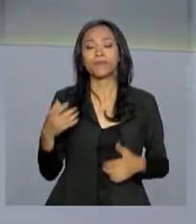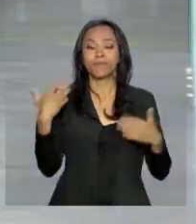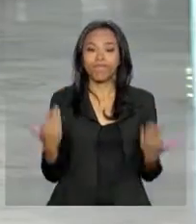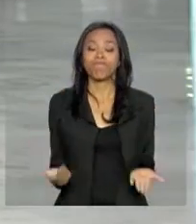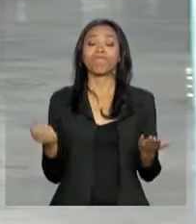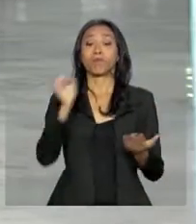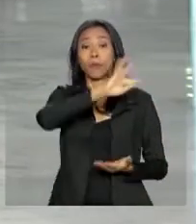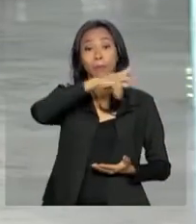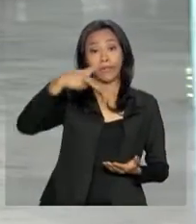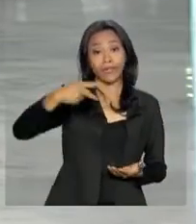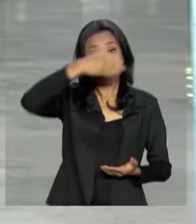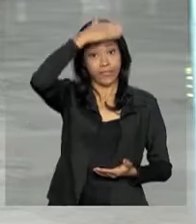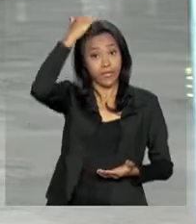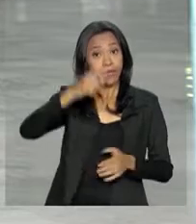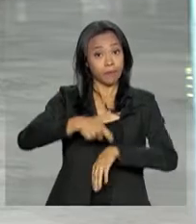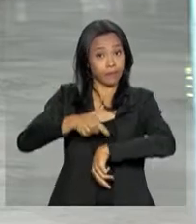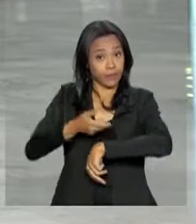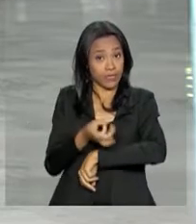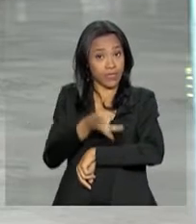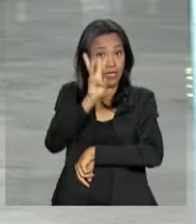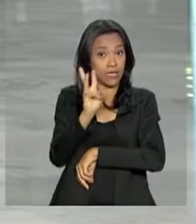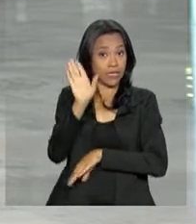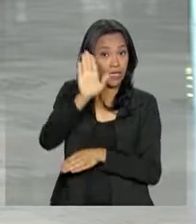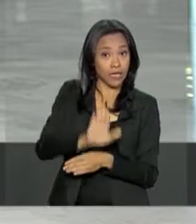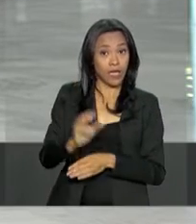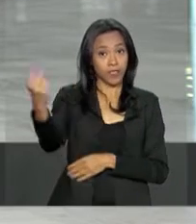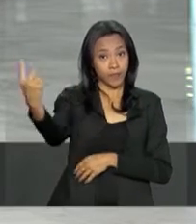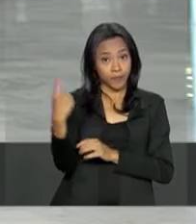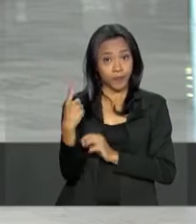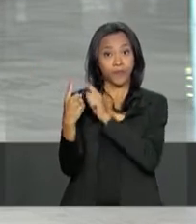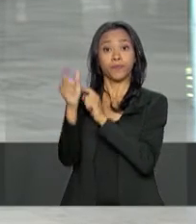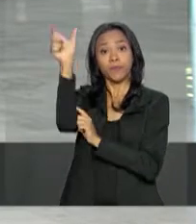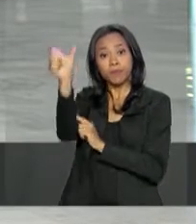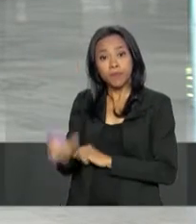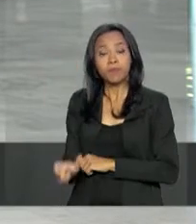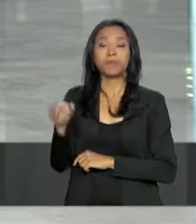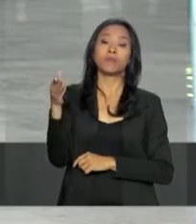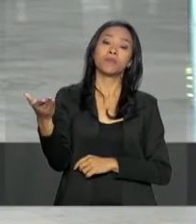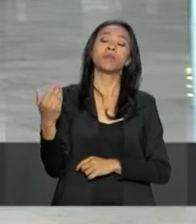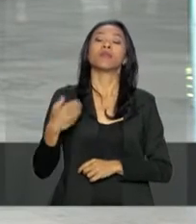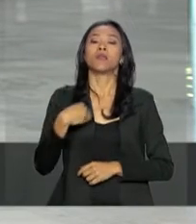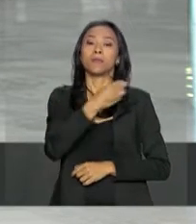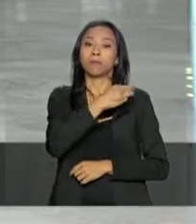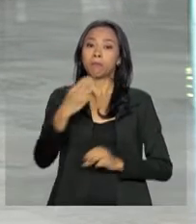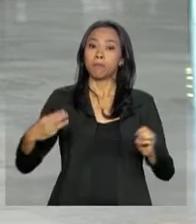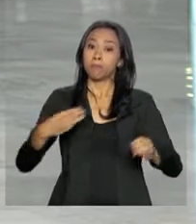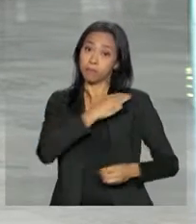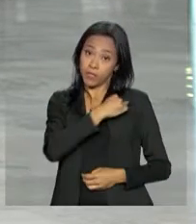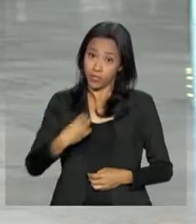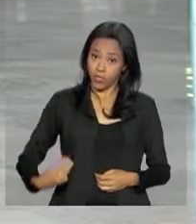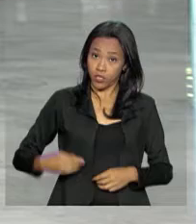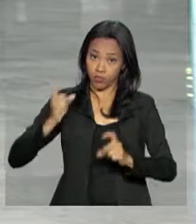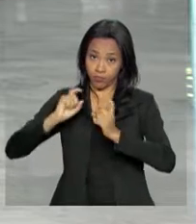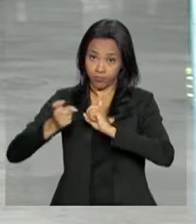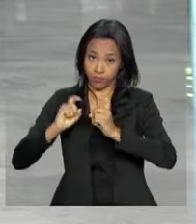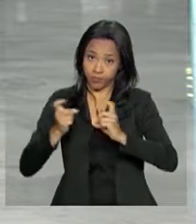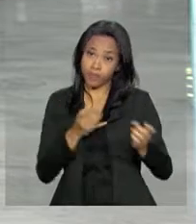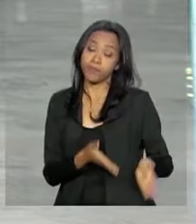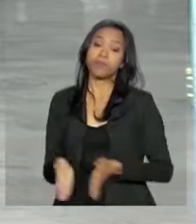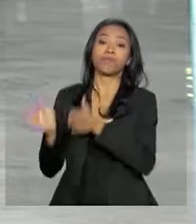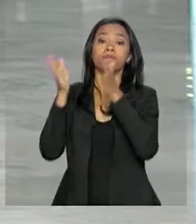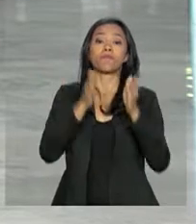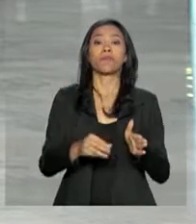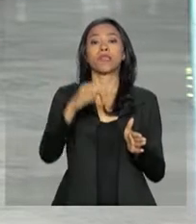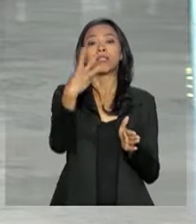presidente michel temer recebe às três horas da tarde o ministro do planejamento desenvolvimento e gestão esteves colnago em seguida às três e meia